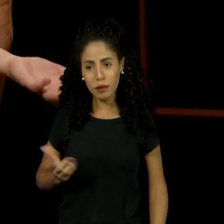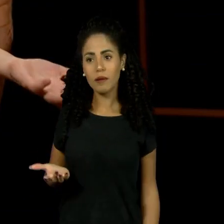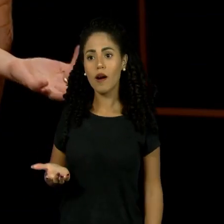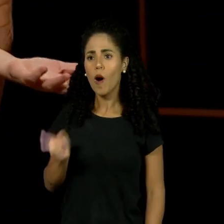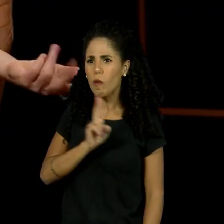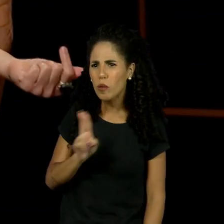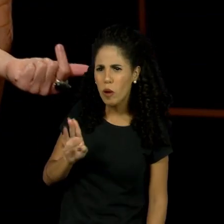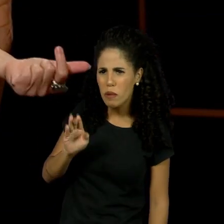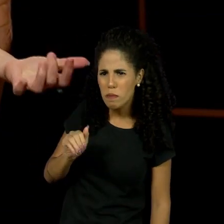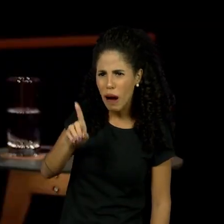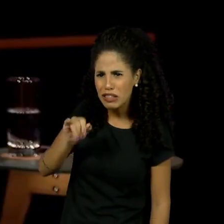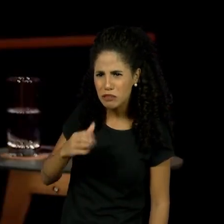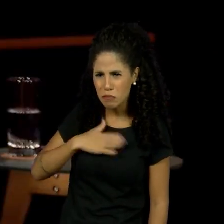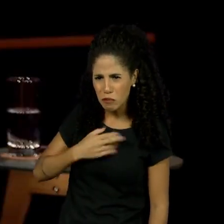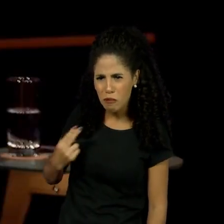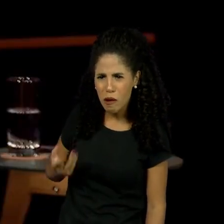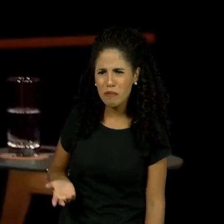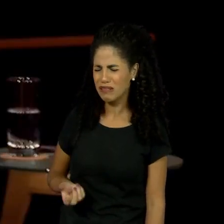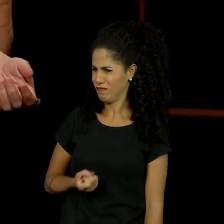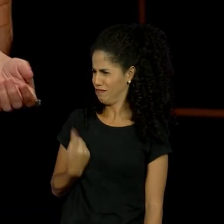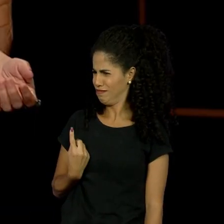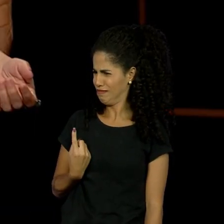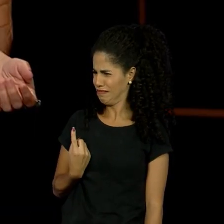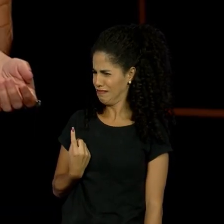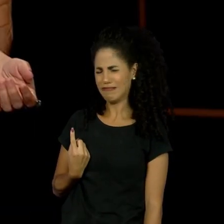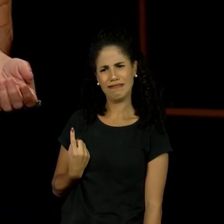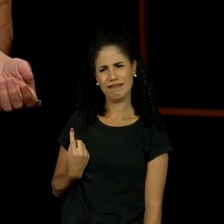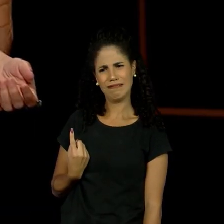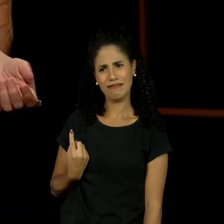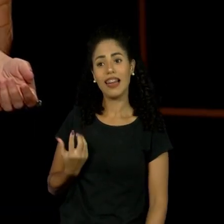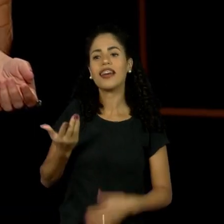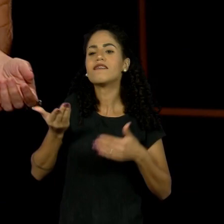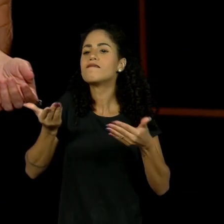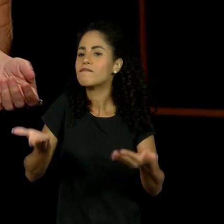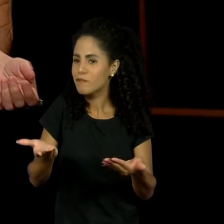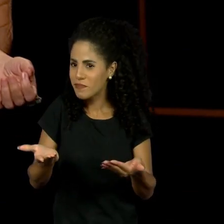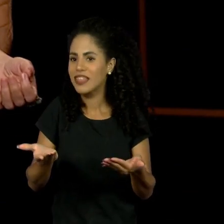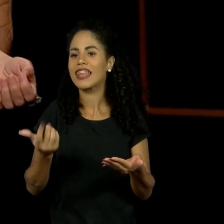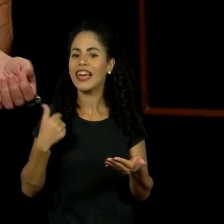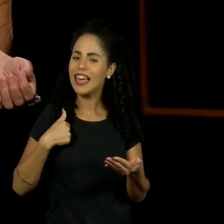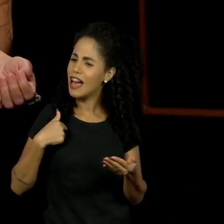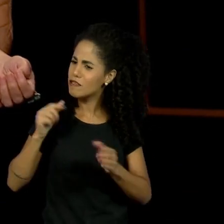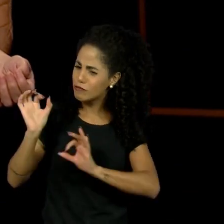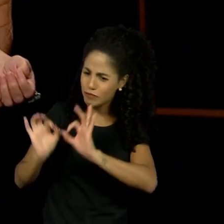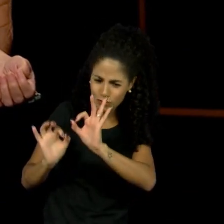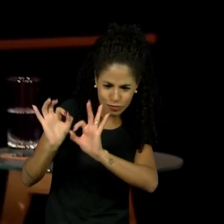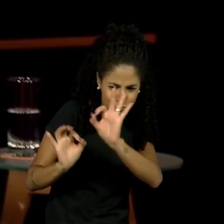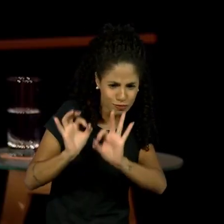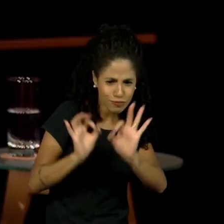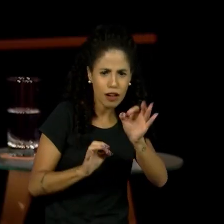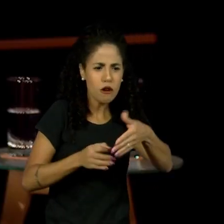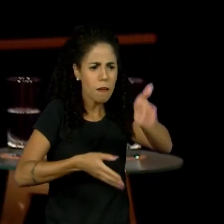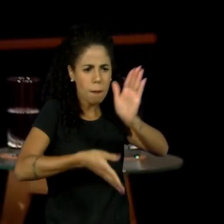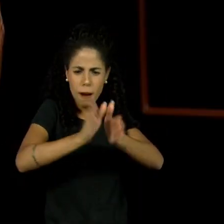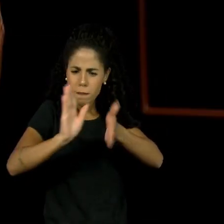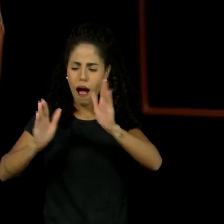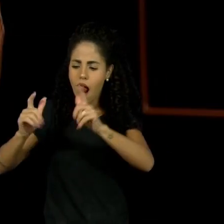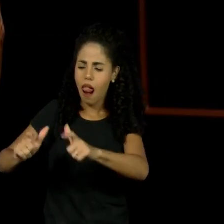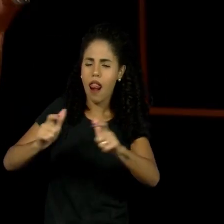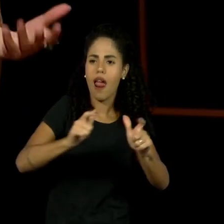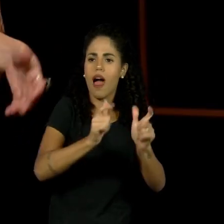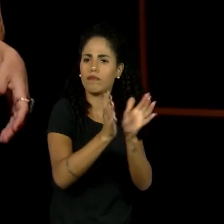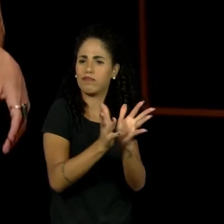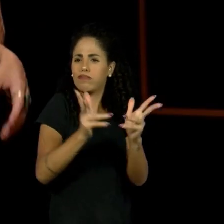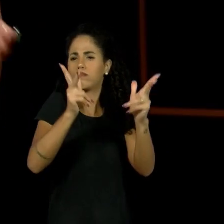eu falei, what? E realmente ele me acompanhou em tantos lugares incríveis, né? O Edu é de